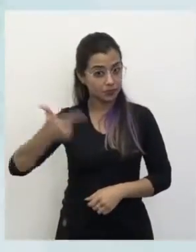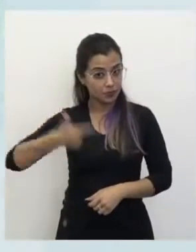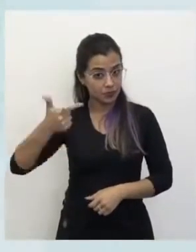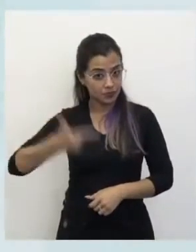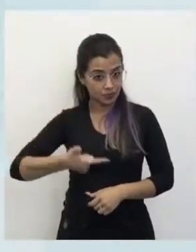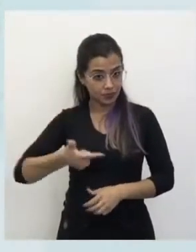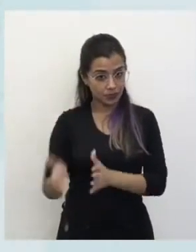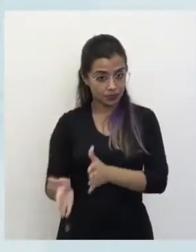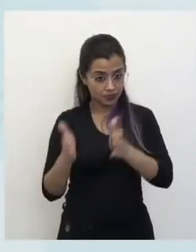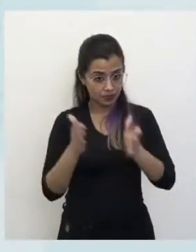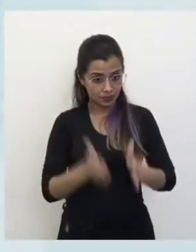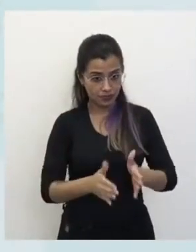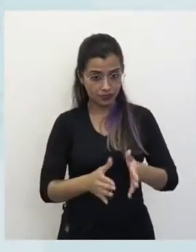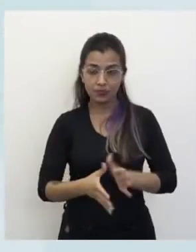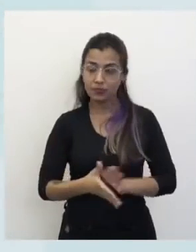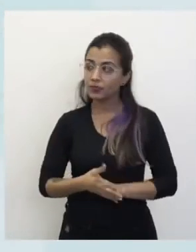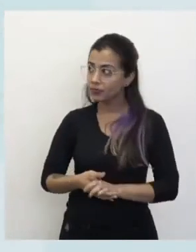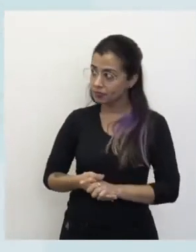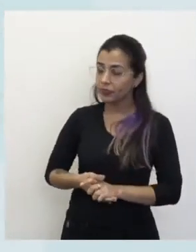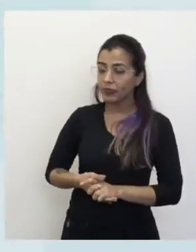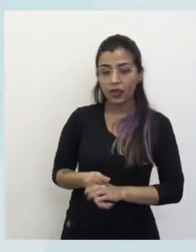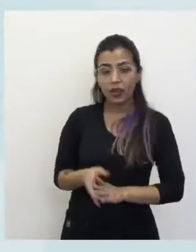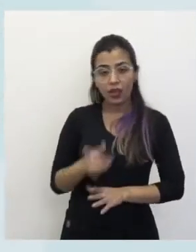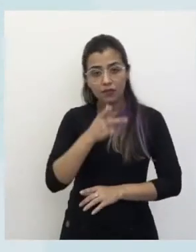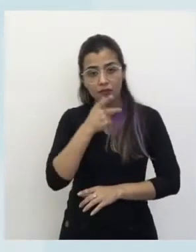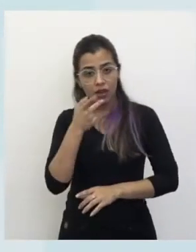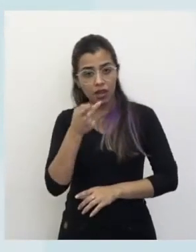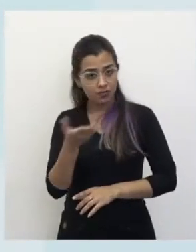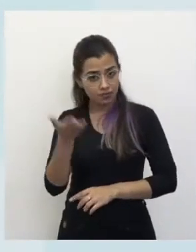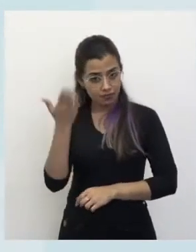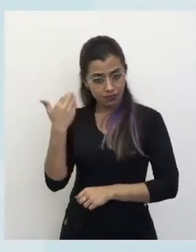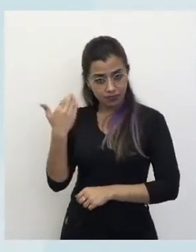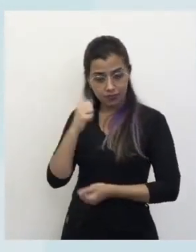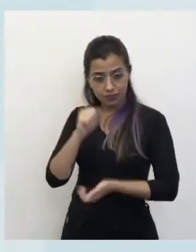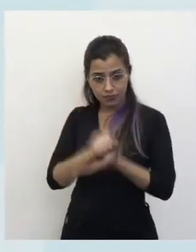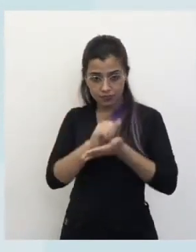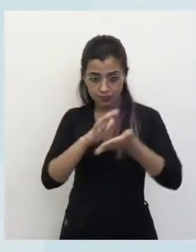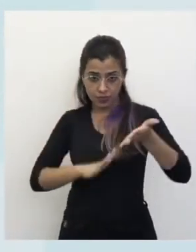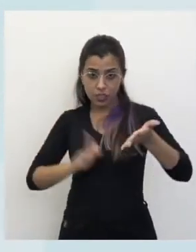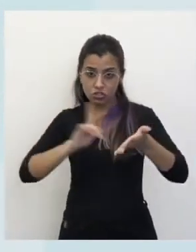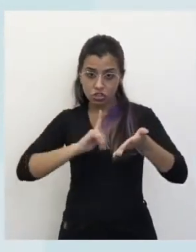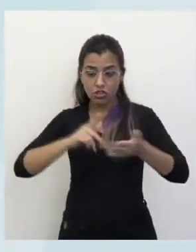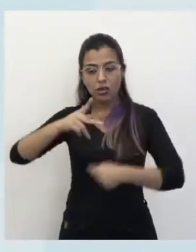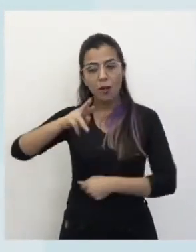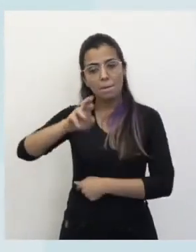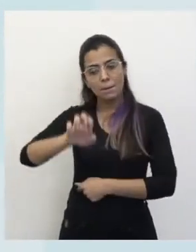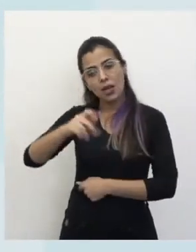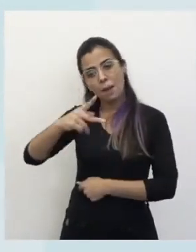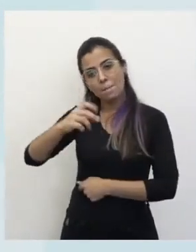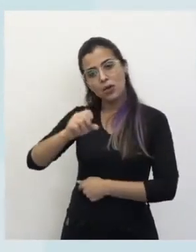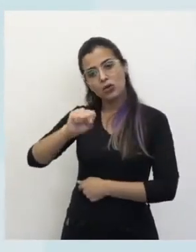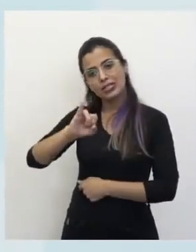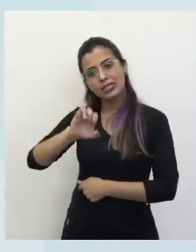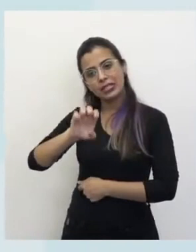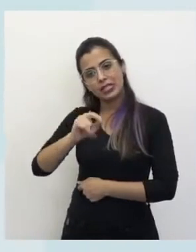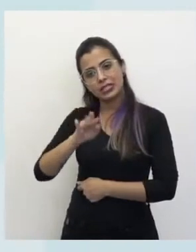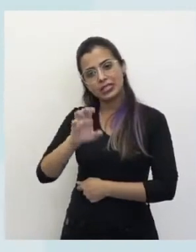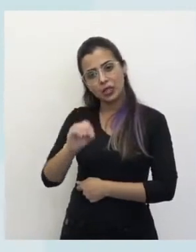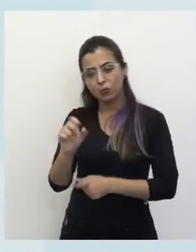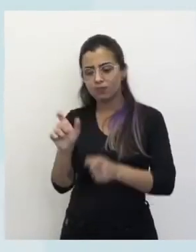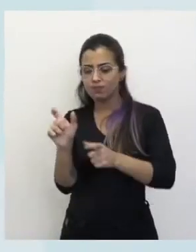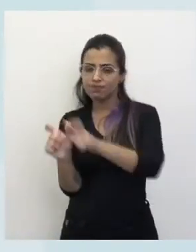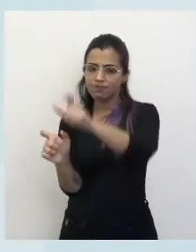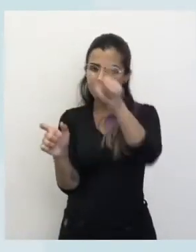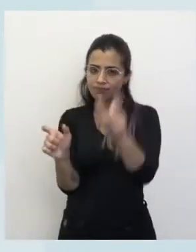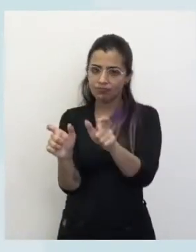telinha. A gente falou ali do exercício que passou, tinham várias preposições. Preposição, tudo bem, de boa.